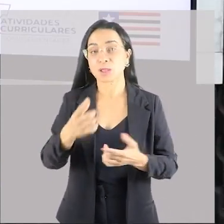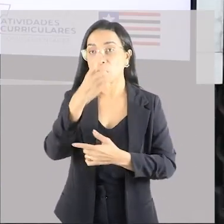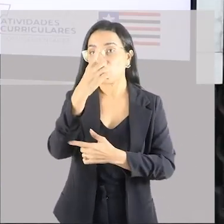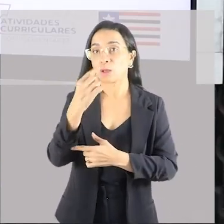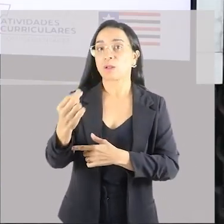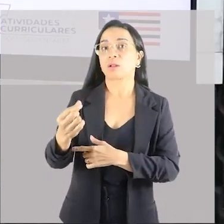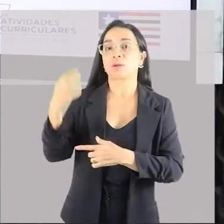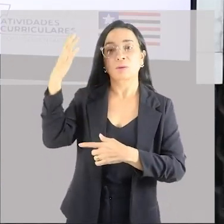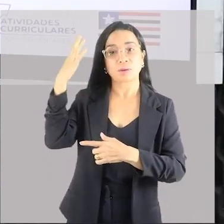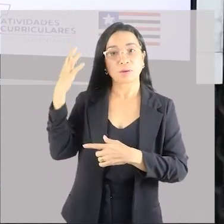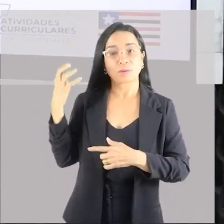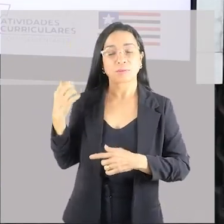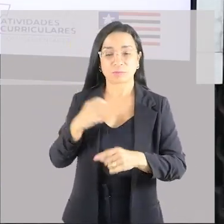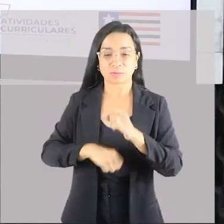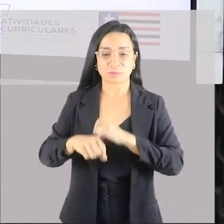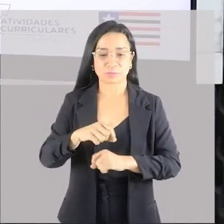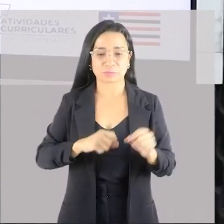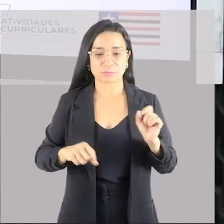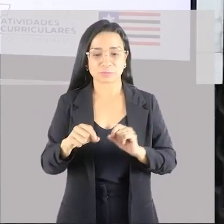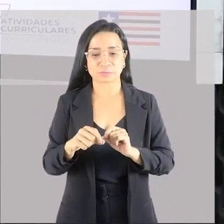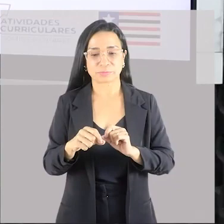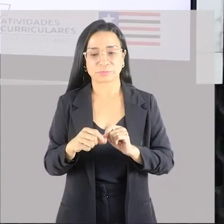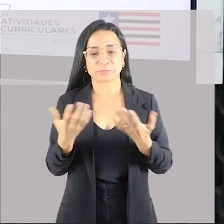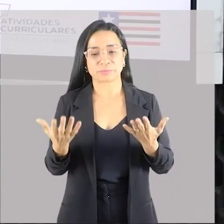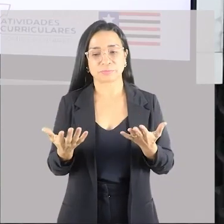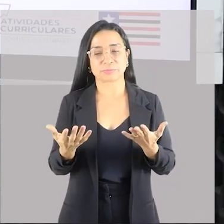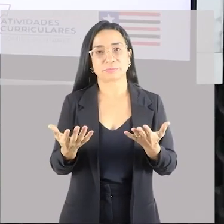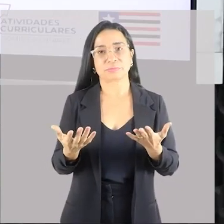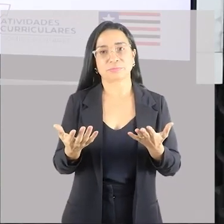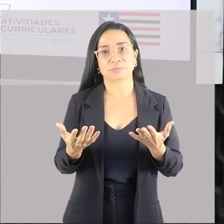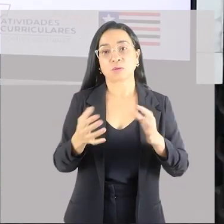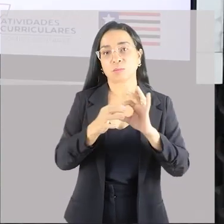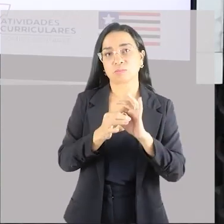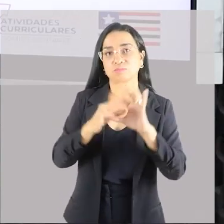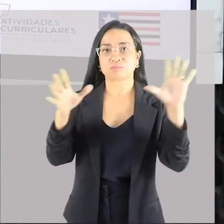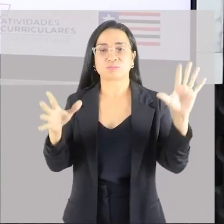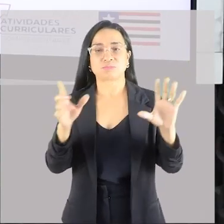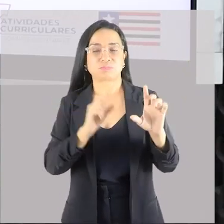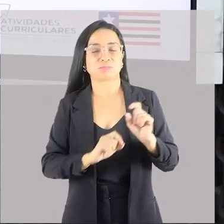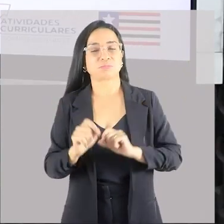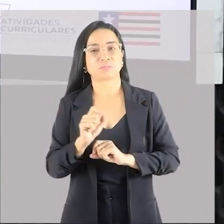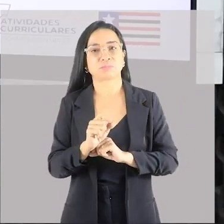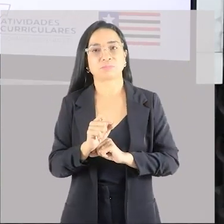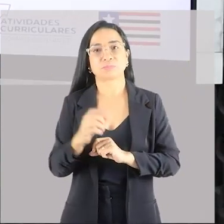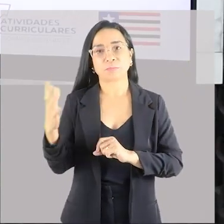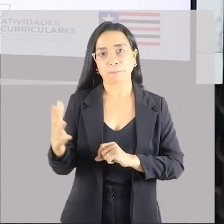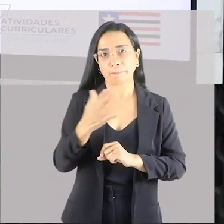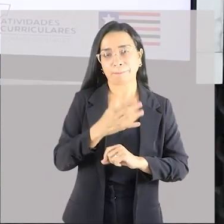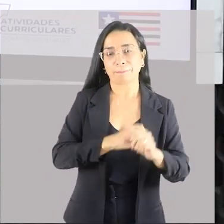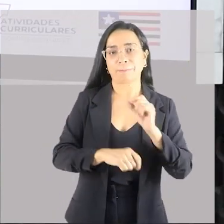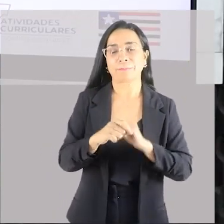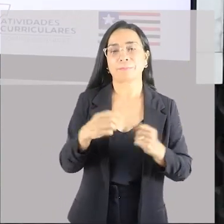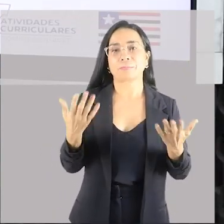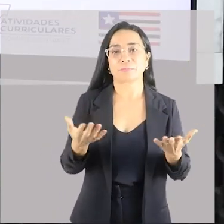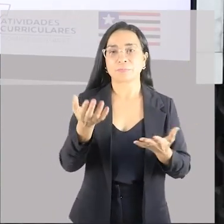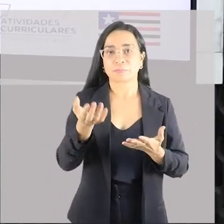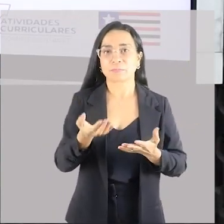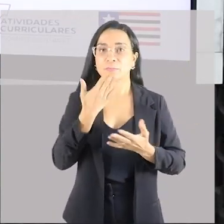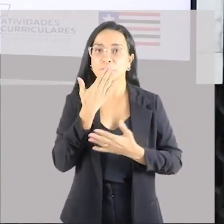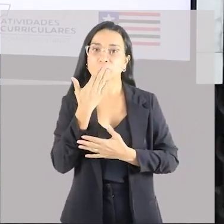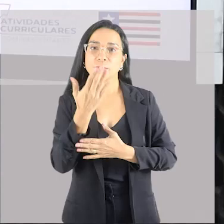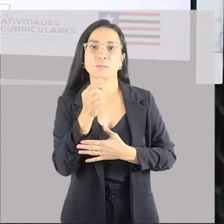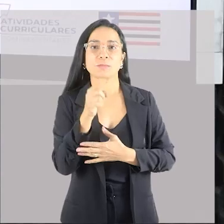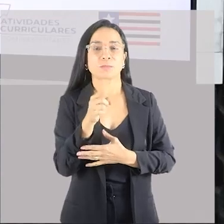Rousseau, os liberais. Hein? Gostou? Então vem comigo. Eu quero te